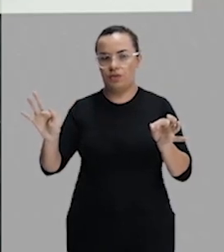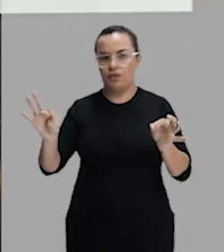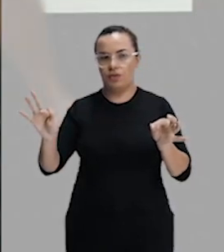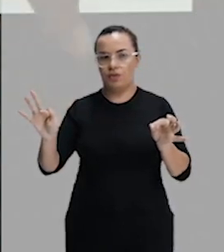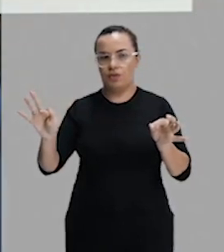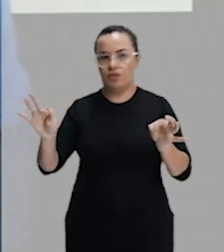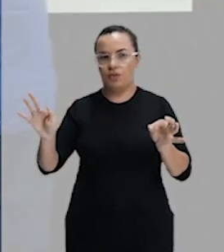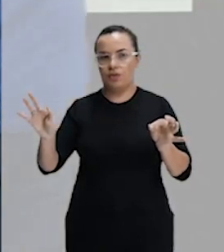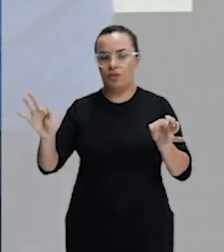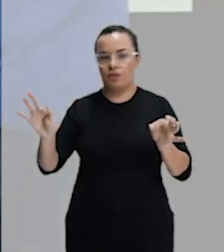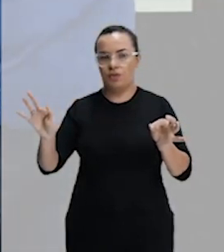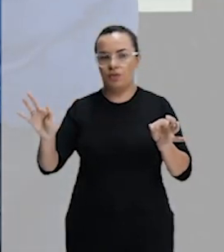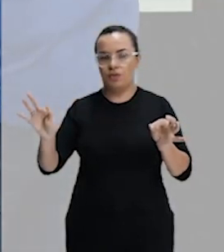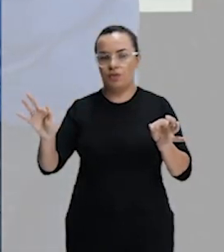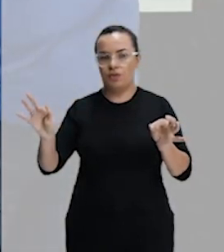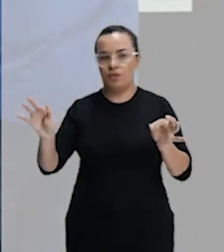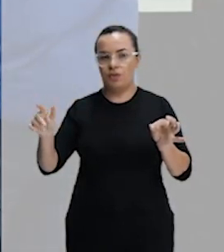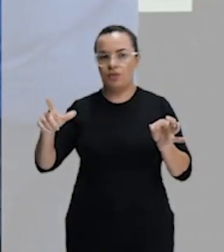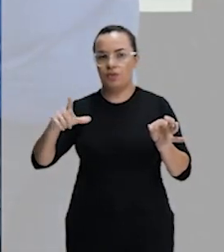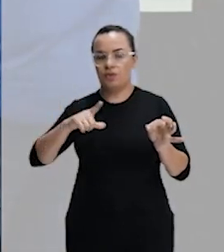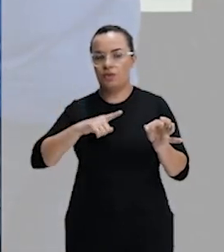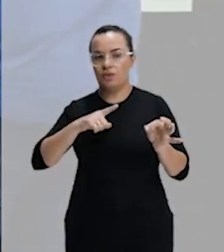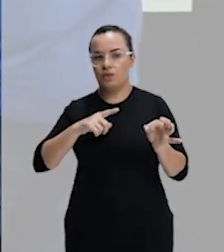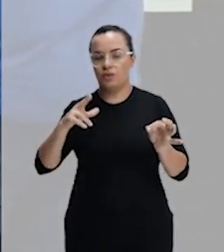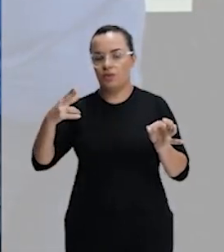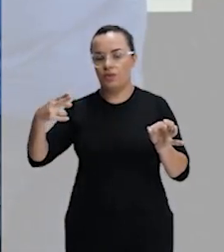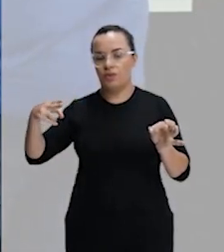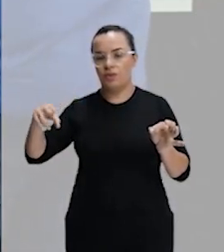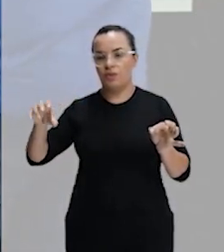nome de eixo